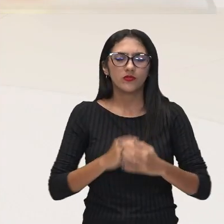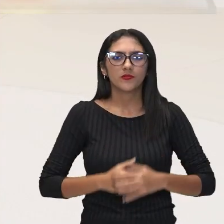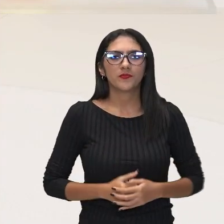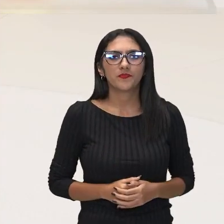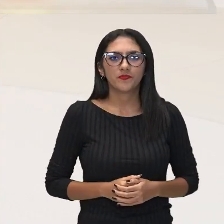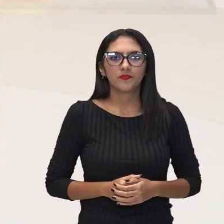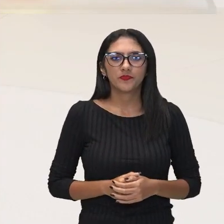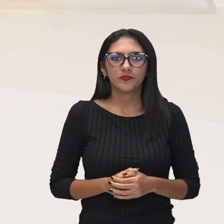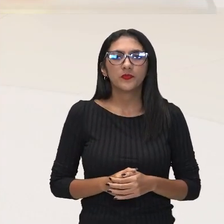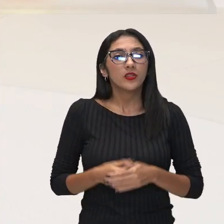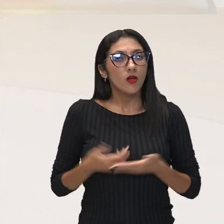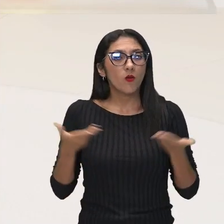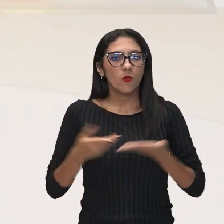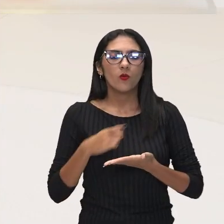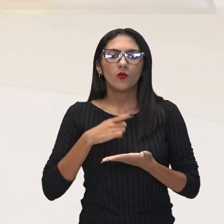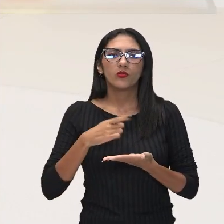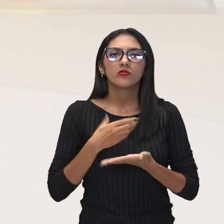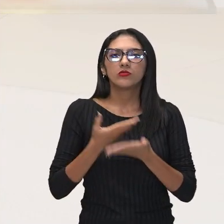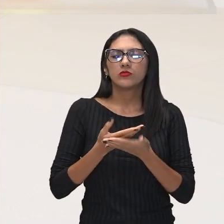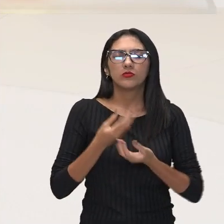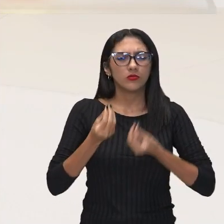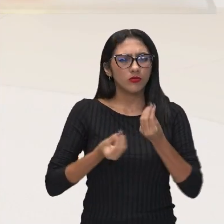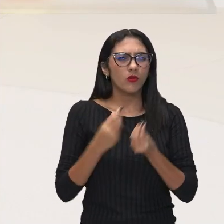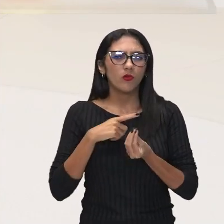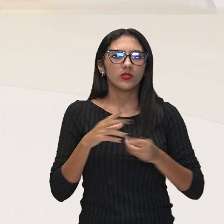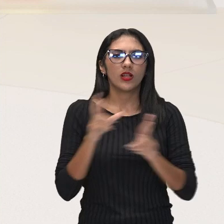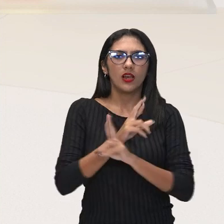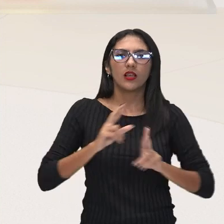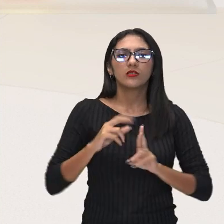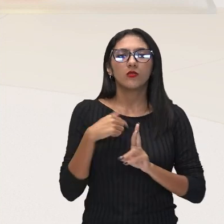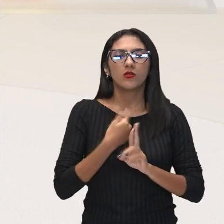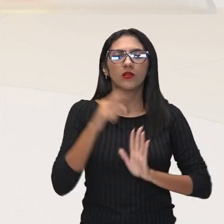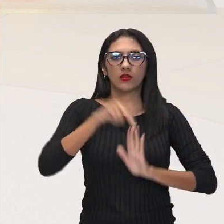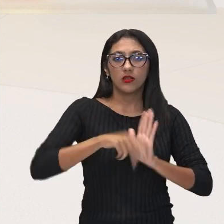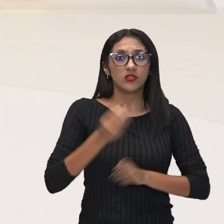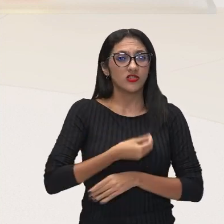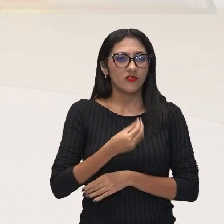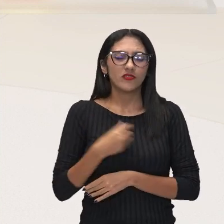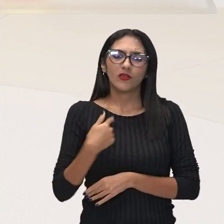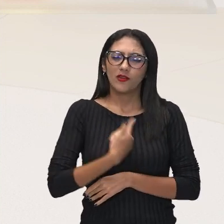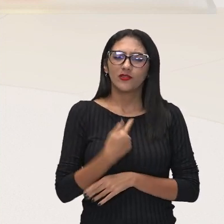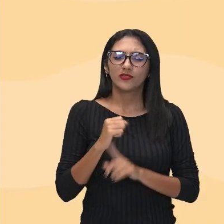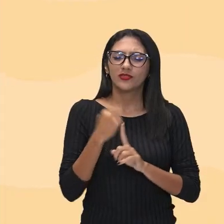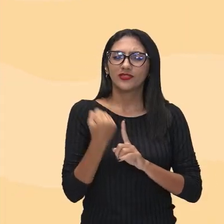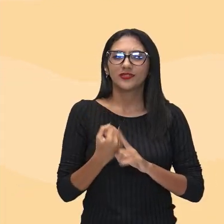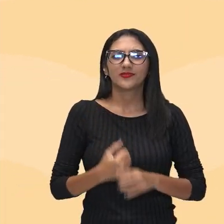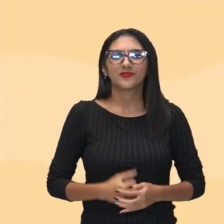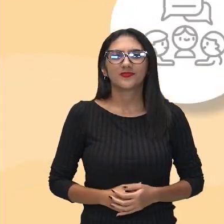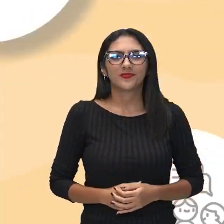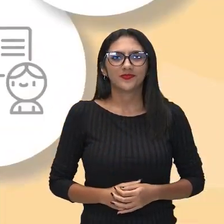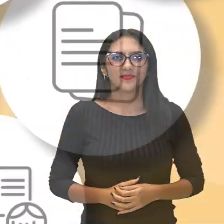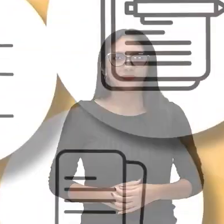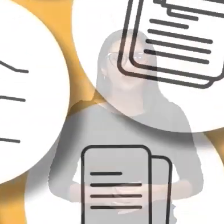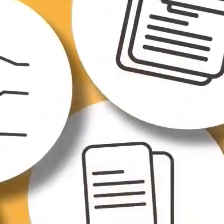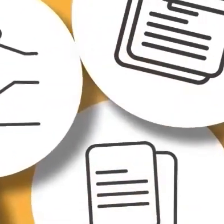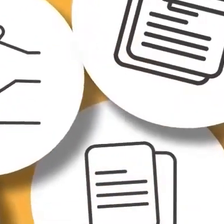nós vamos conversar sobre a relação do nosso projeto de vida com a nossa vida em sociedade.